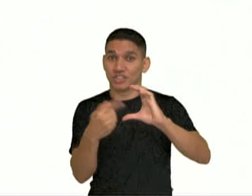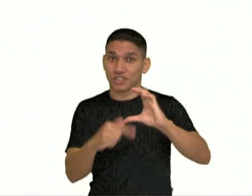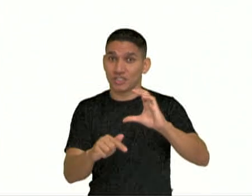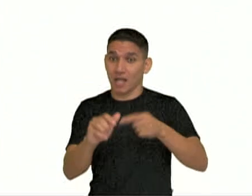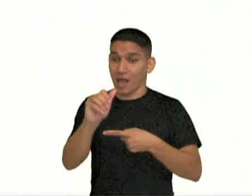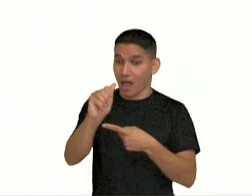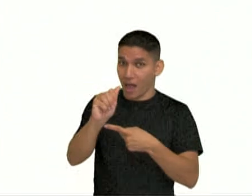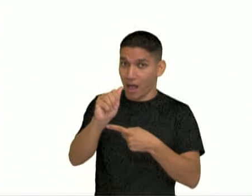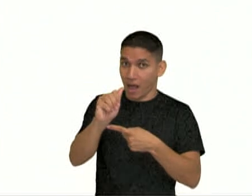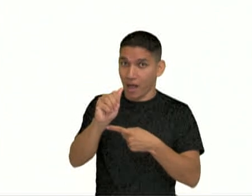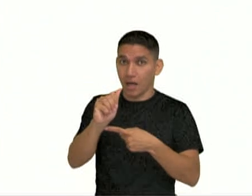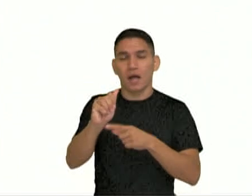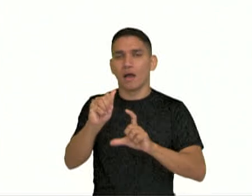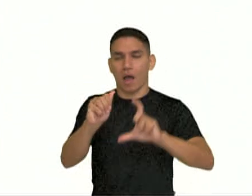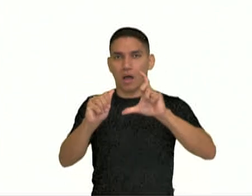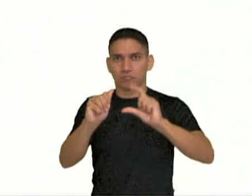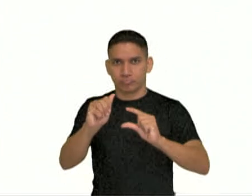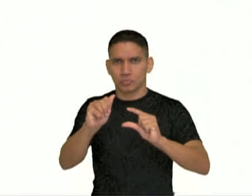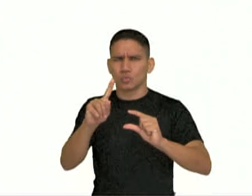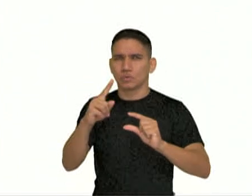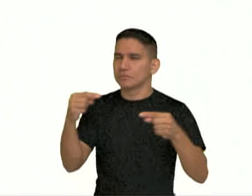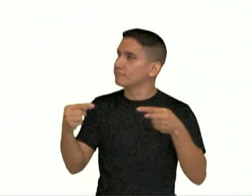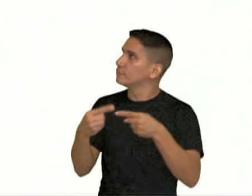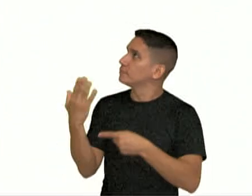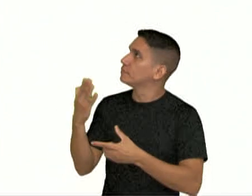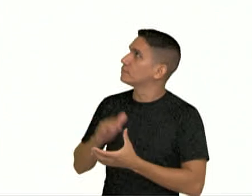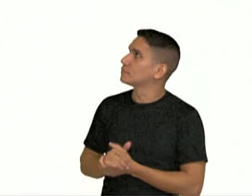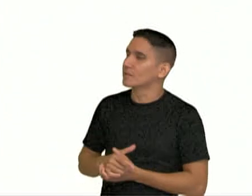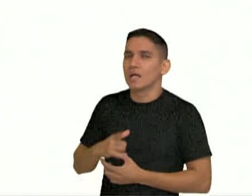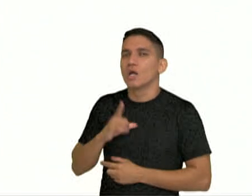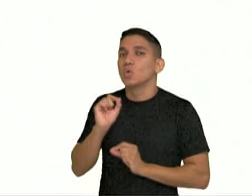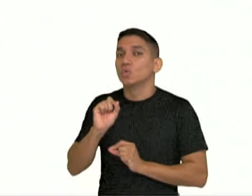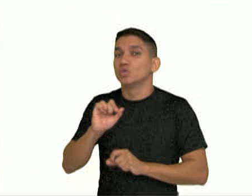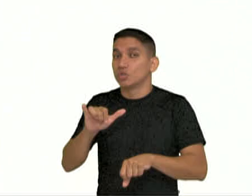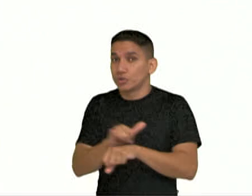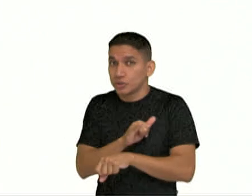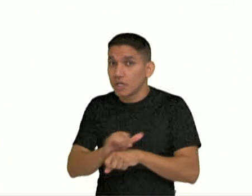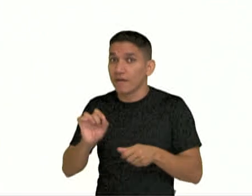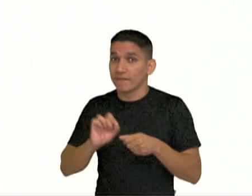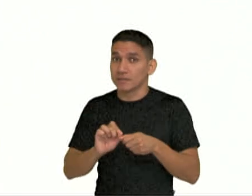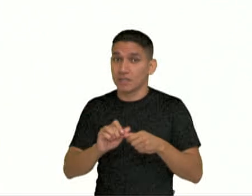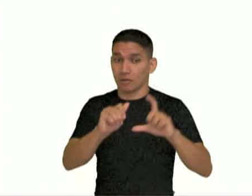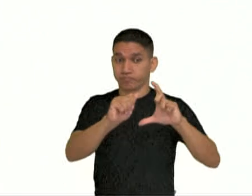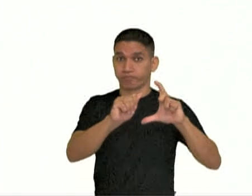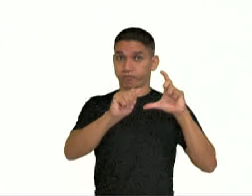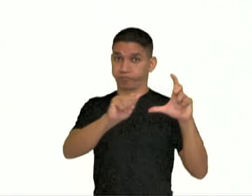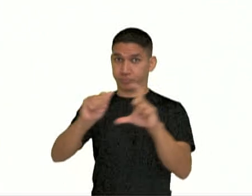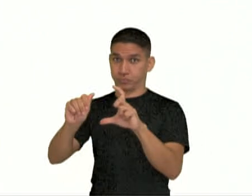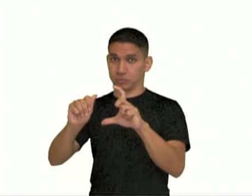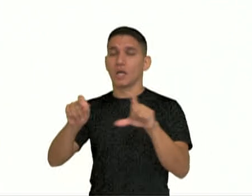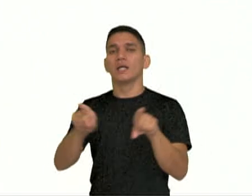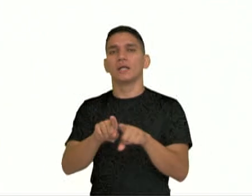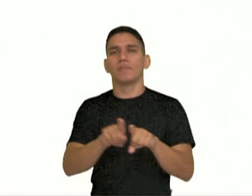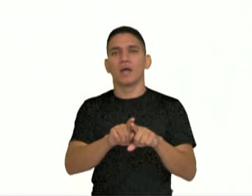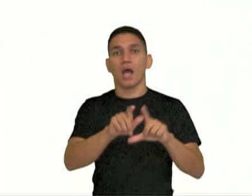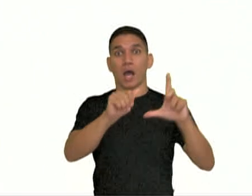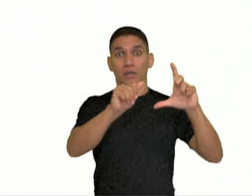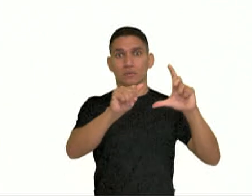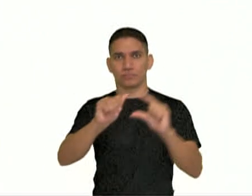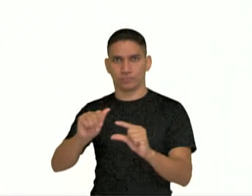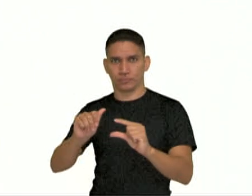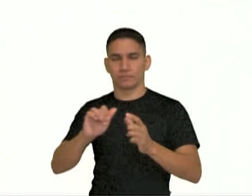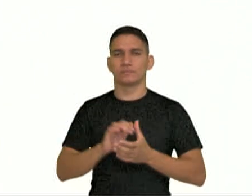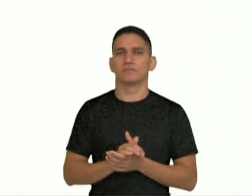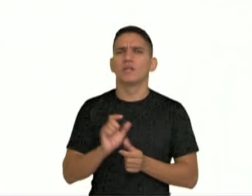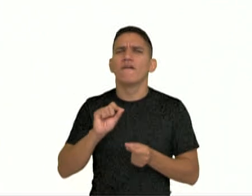o A e o Azinho aqui. Eu tenho 1/2 de chance de ser azão-azão e 1/2 de ser azão-azinho. Quando eu